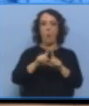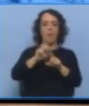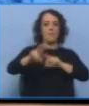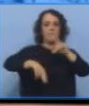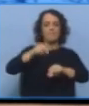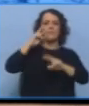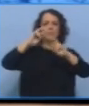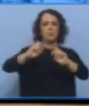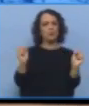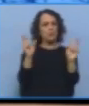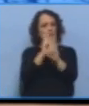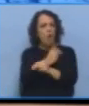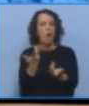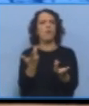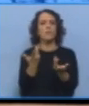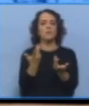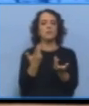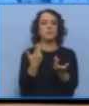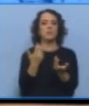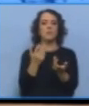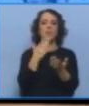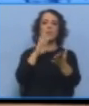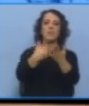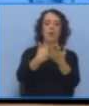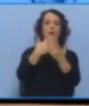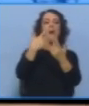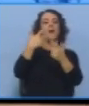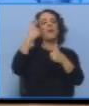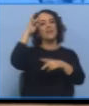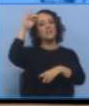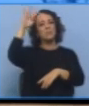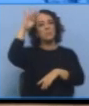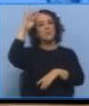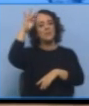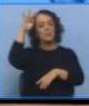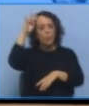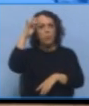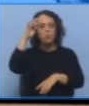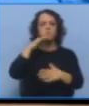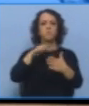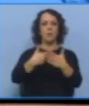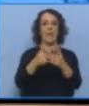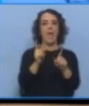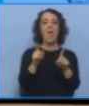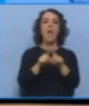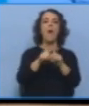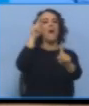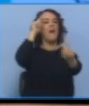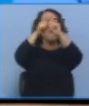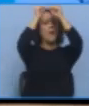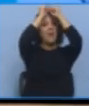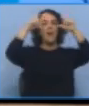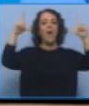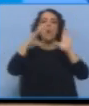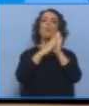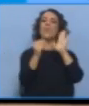novas pesquisas, surpreendê-los com novas expectativas. E, portanto, isto é desconstruir modelos